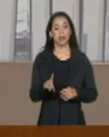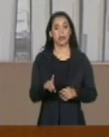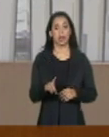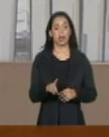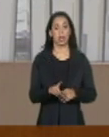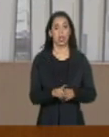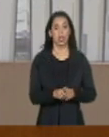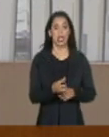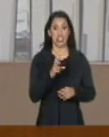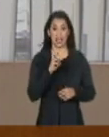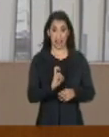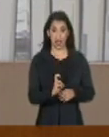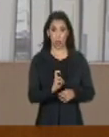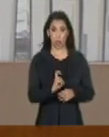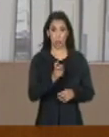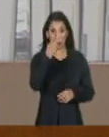tentaram